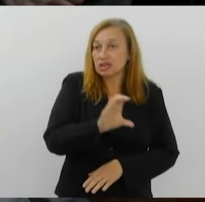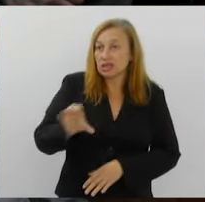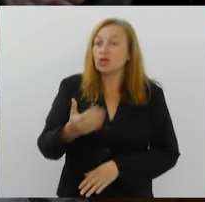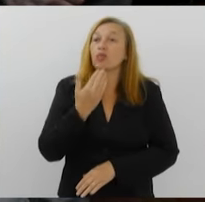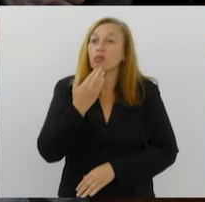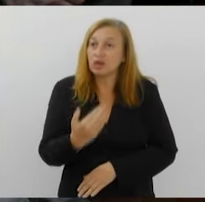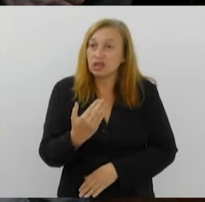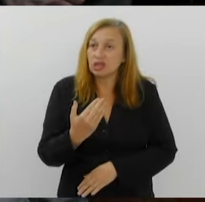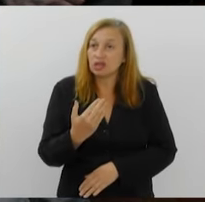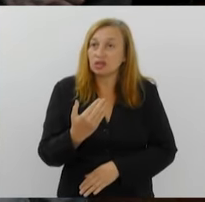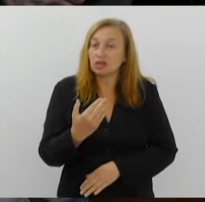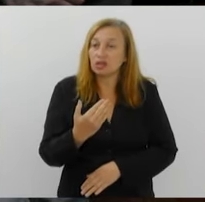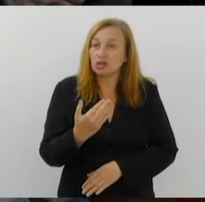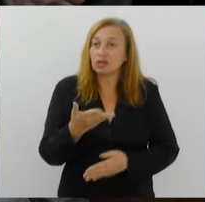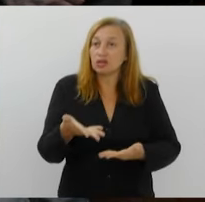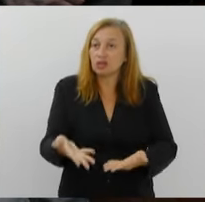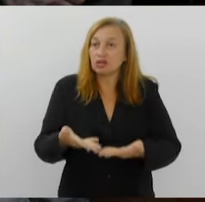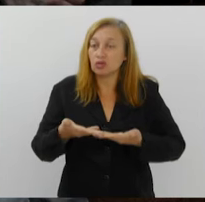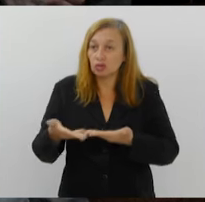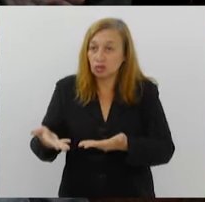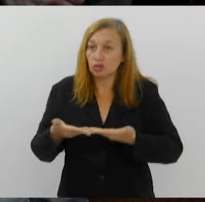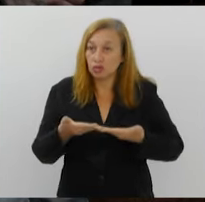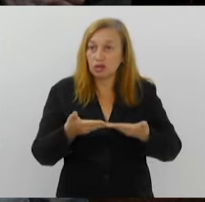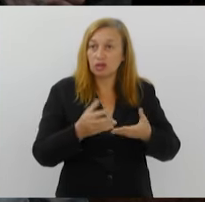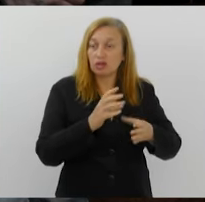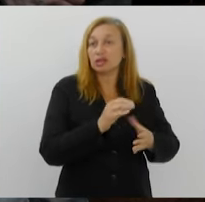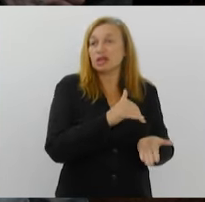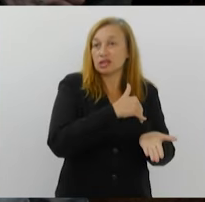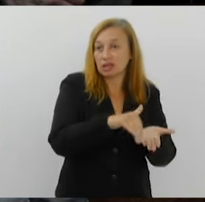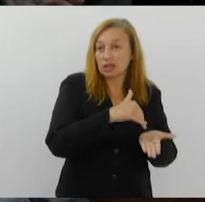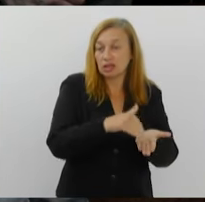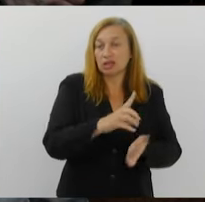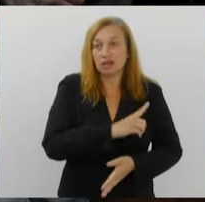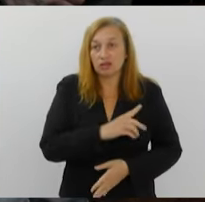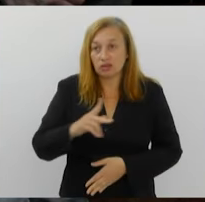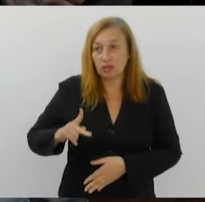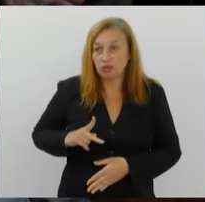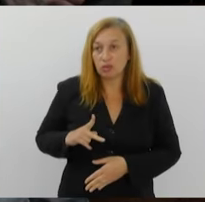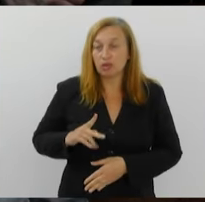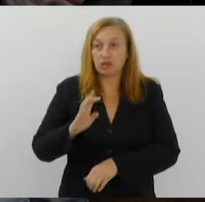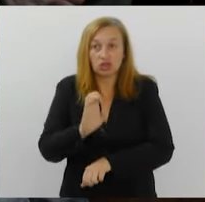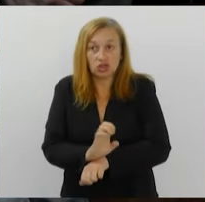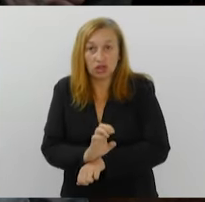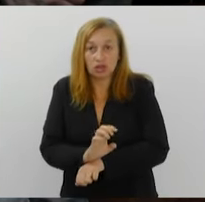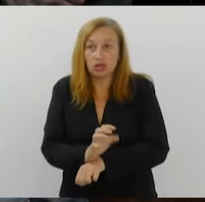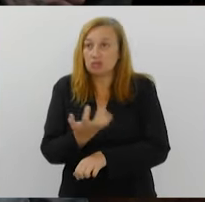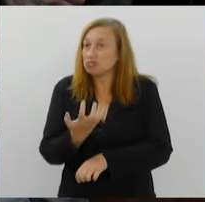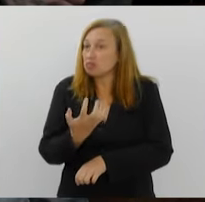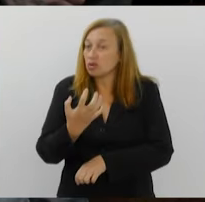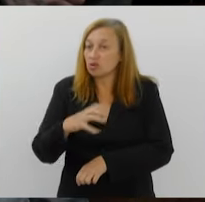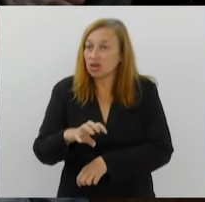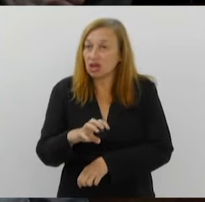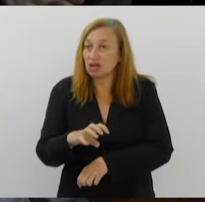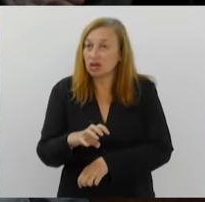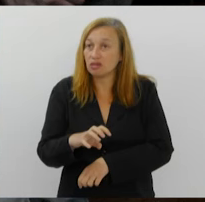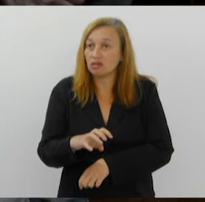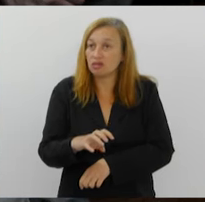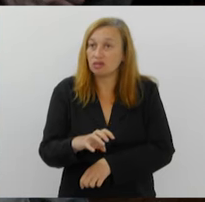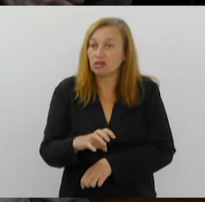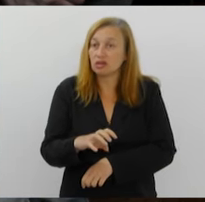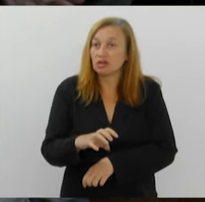de convocação de secretário de Estado e, no caso especial, da Defensora Pública do Estado. Mas não quero fazê-lo por